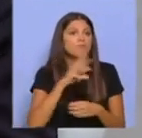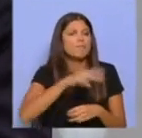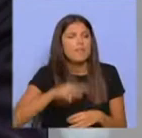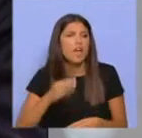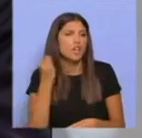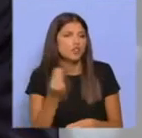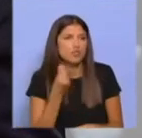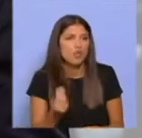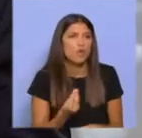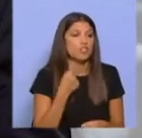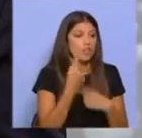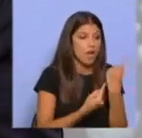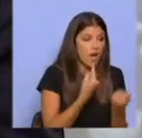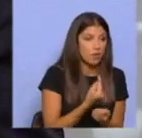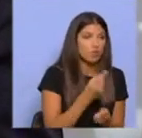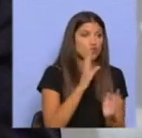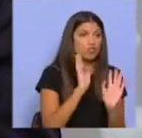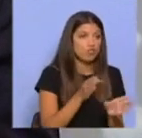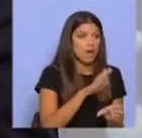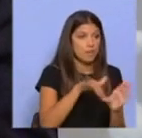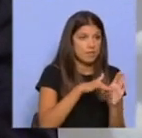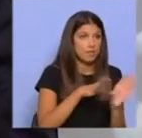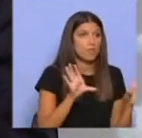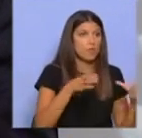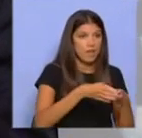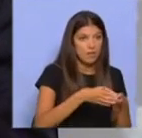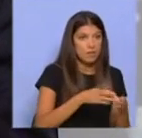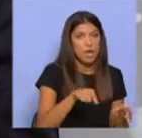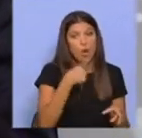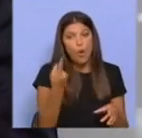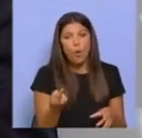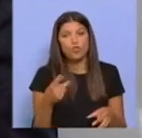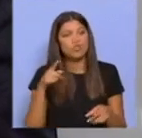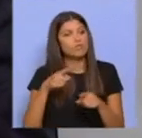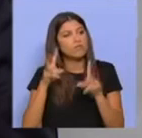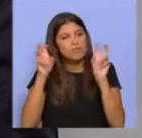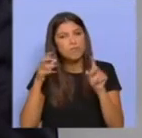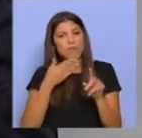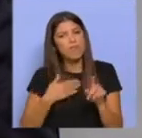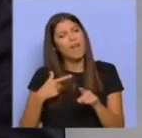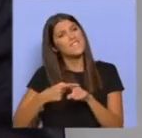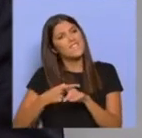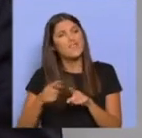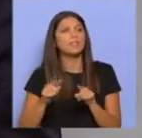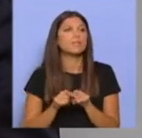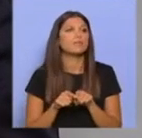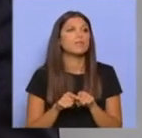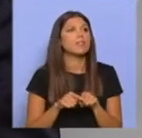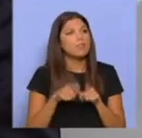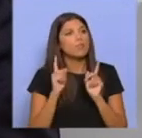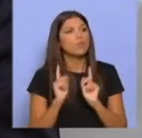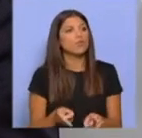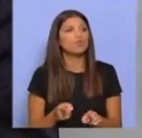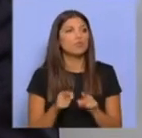uns que já frequentam a Academia nesses países, outros interessados neste tema, e foi aí que nasceu, a partir da intervenção